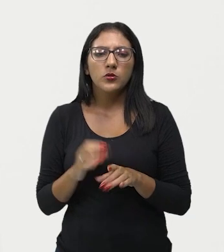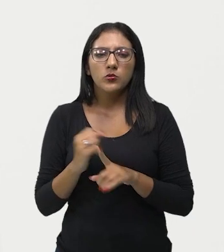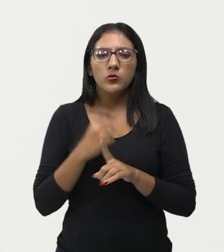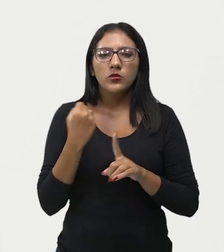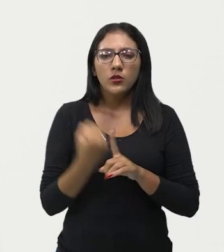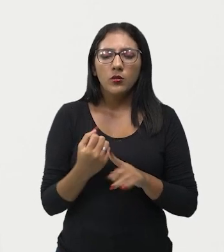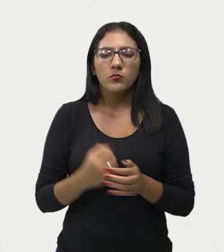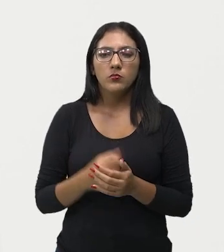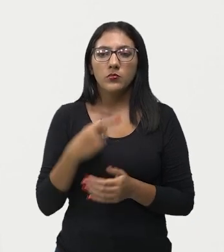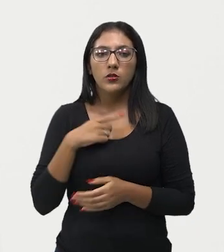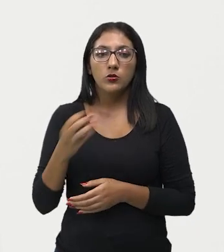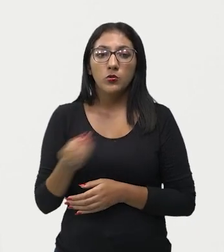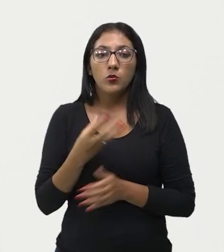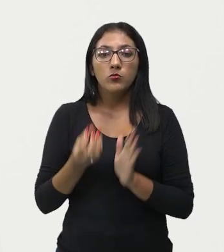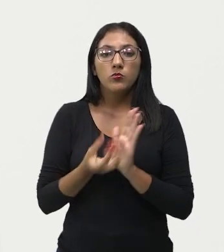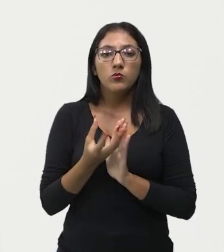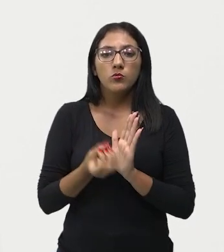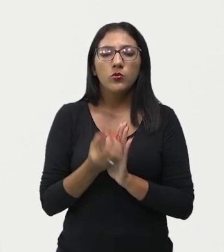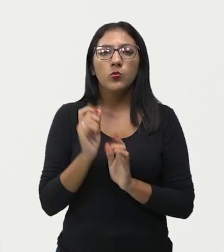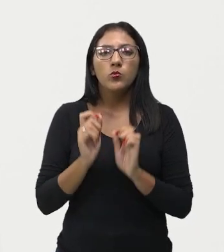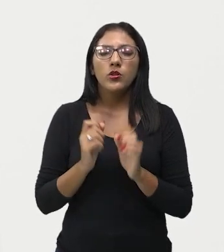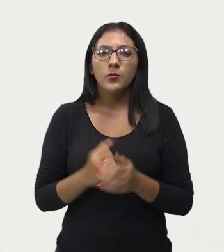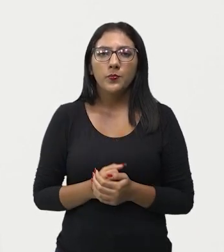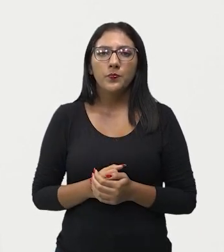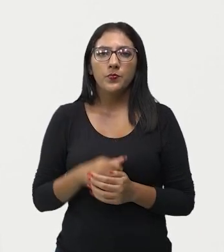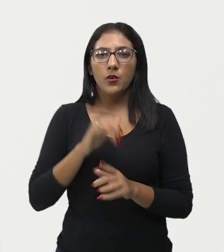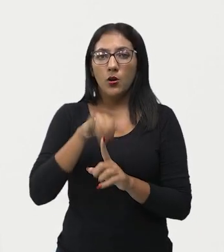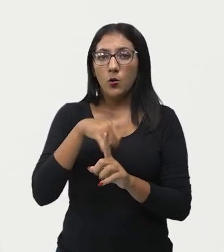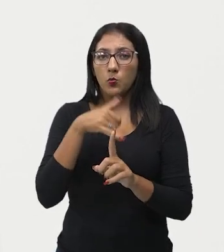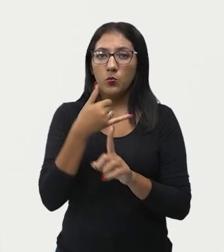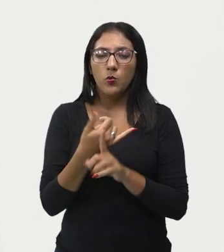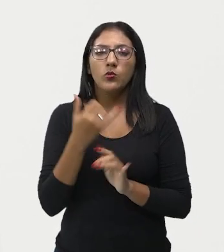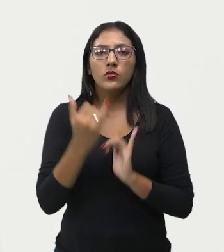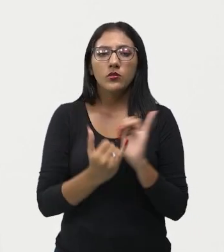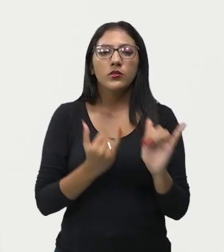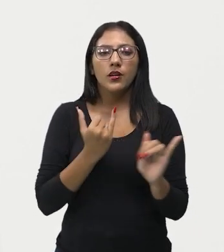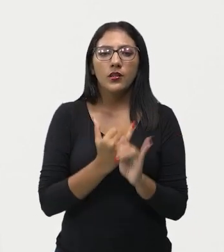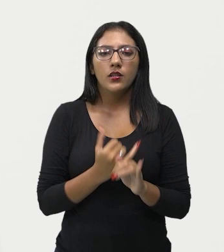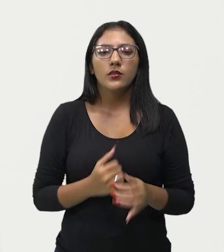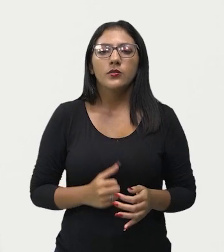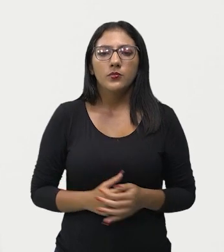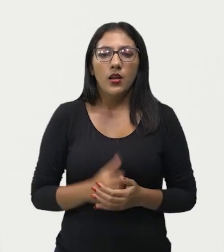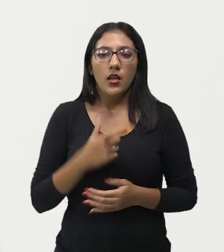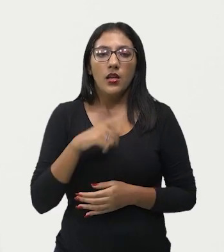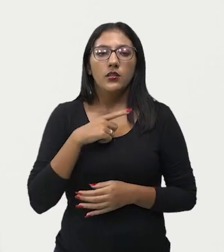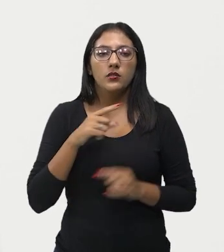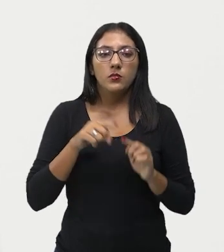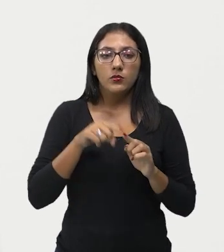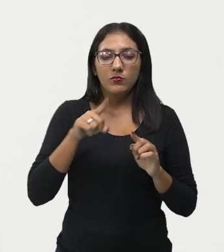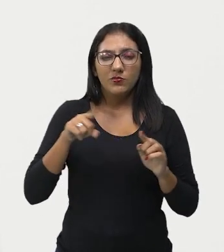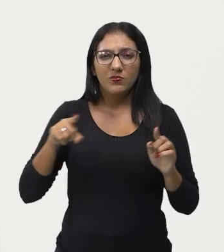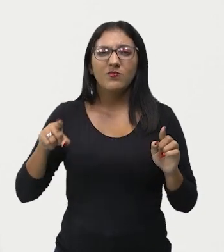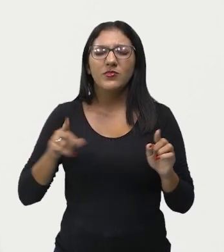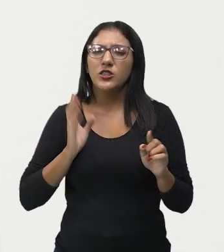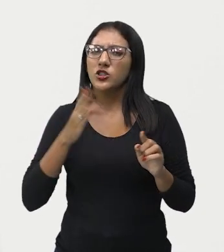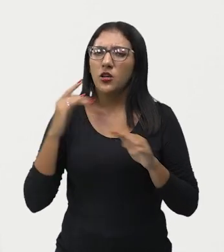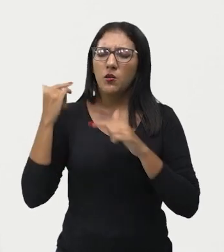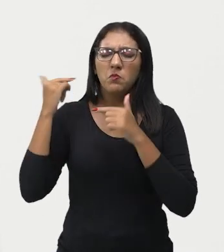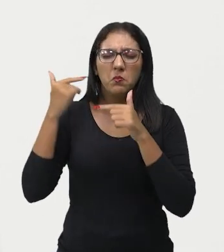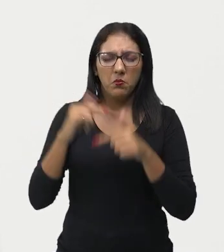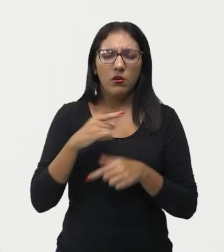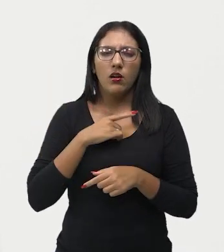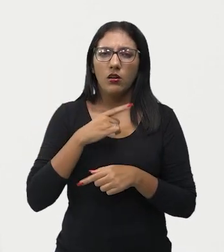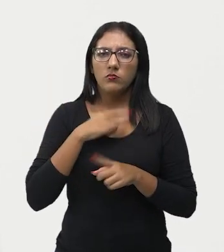fenômeno na sociedade chamado de cyberbullying. Este é uma derivação do tradicional